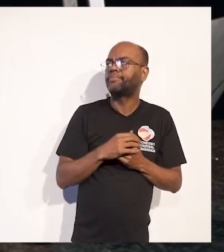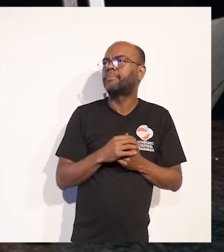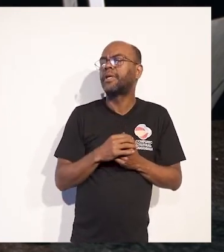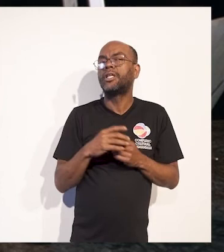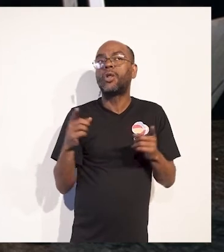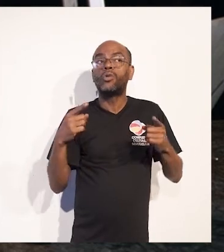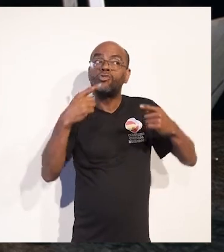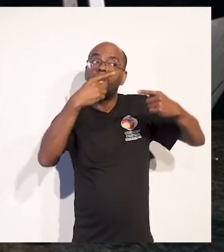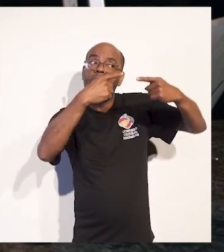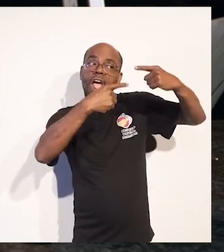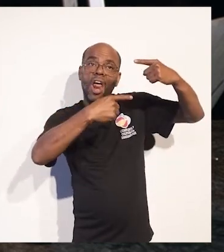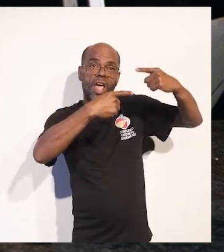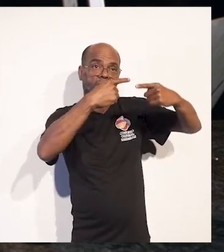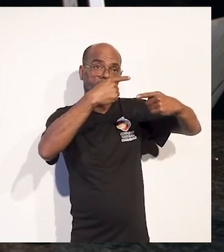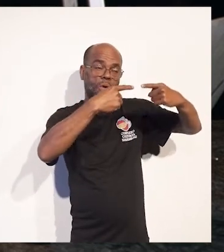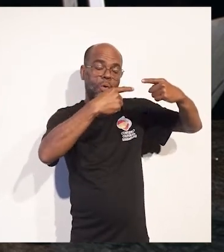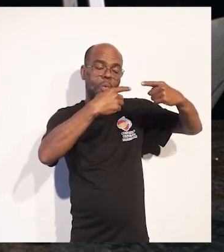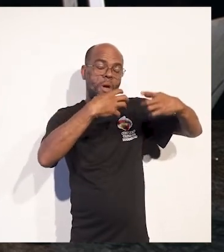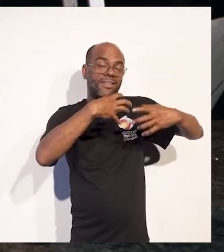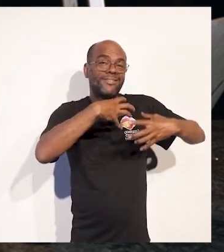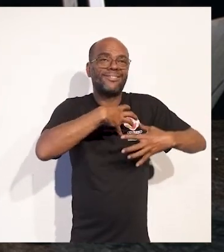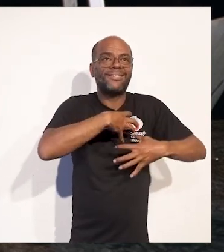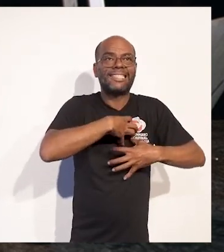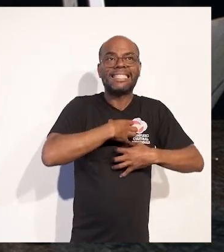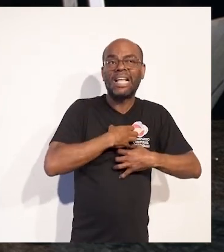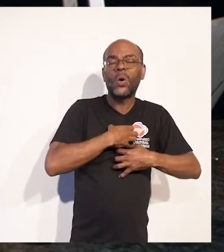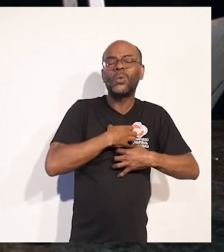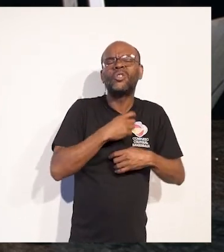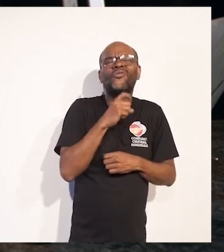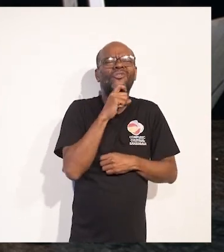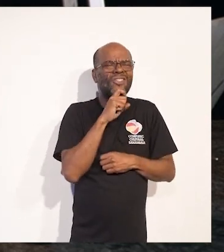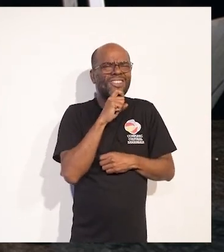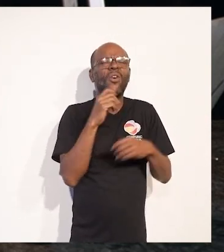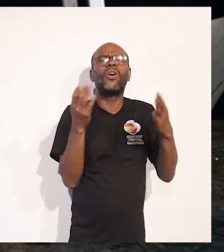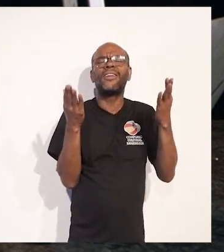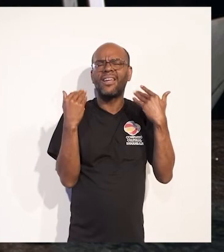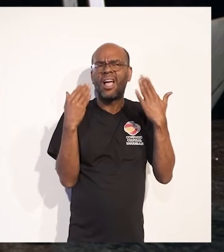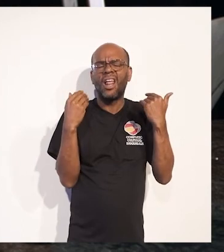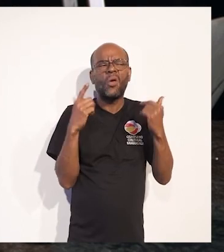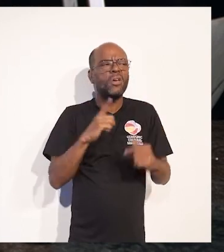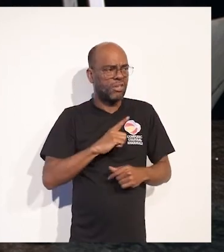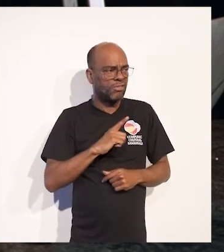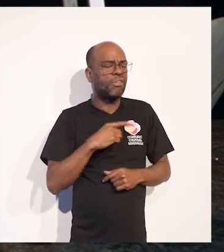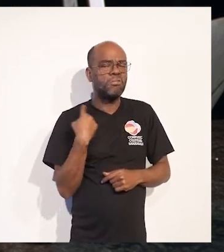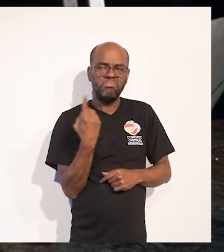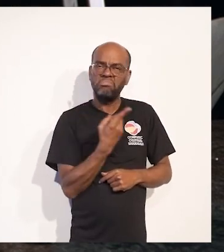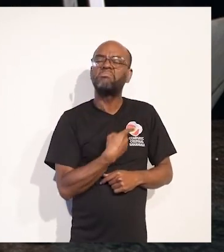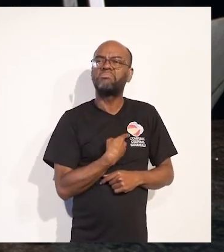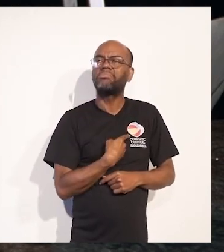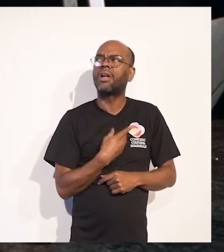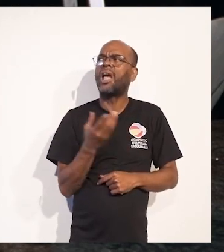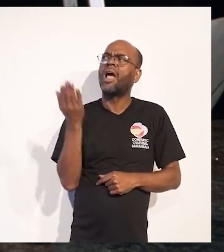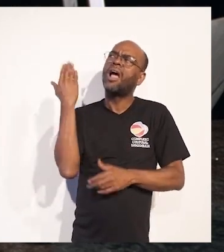uma relação com a sensação de frio e de calor que a gente tem. Olha só o que a gente viu